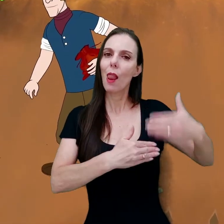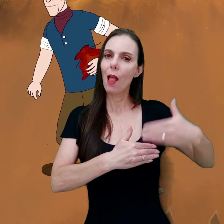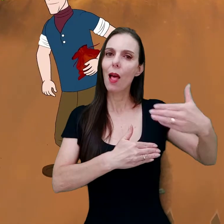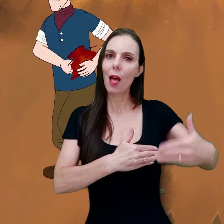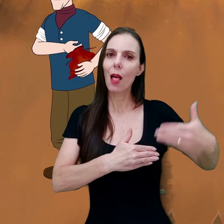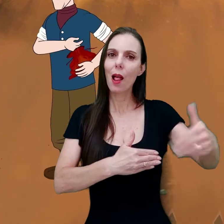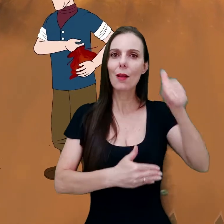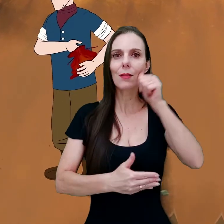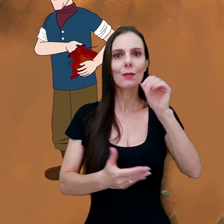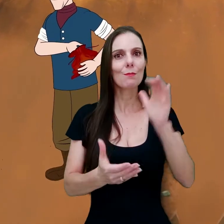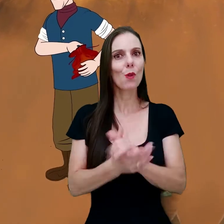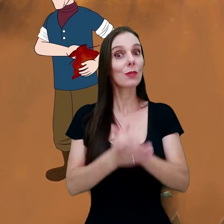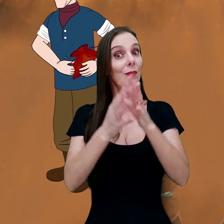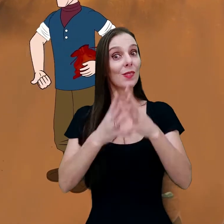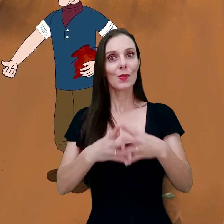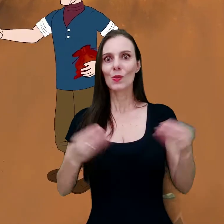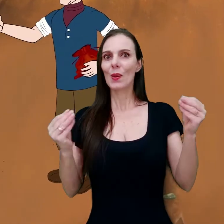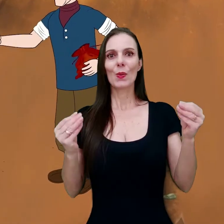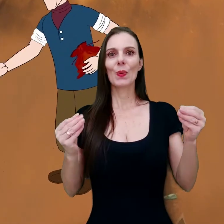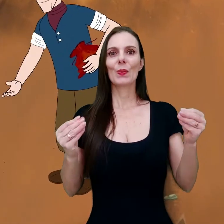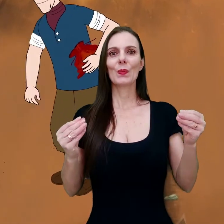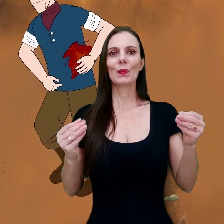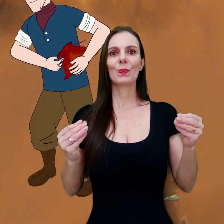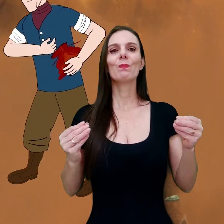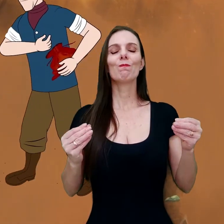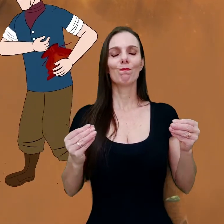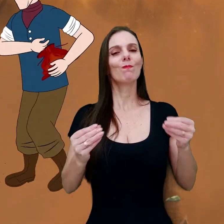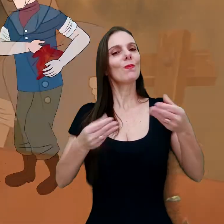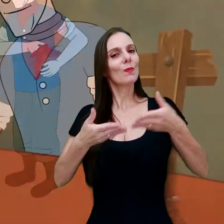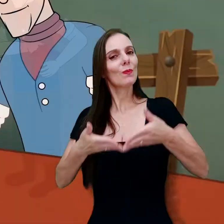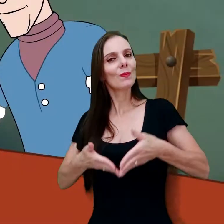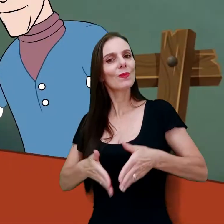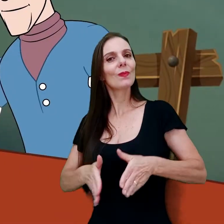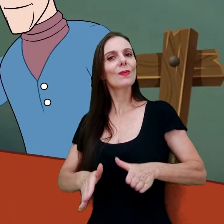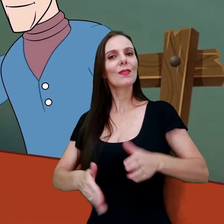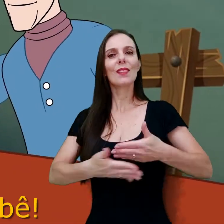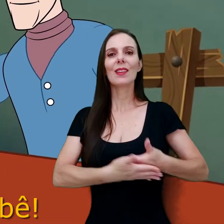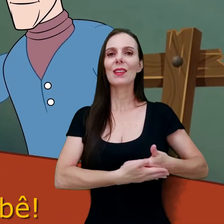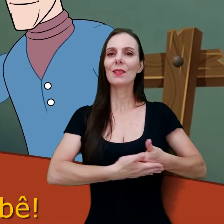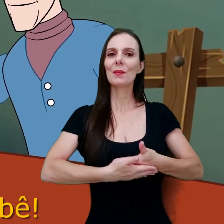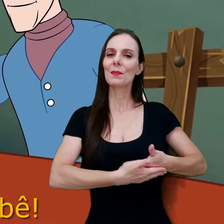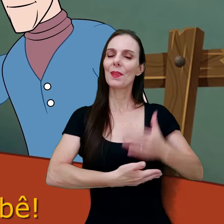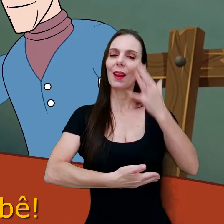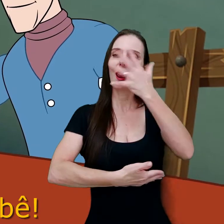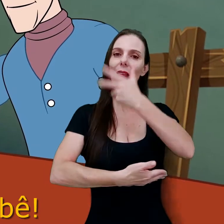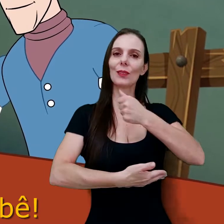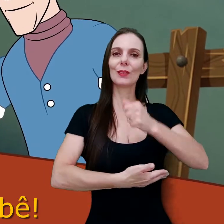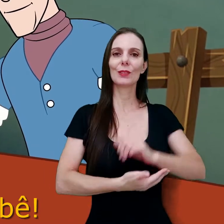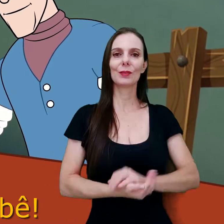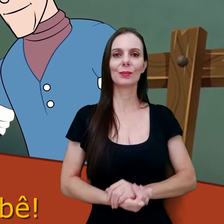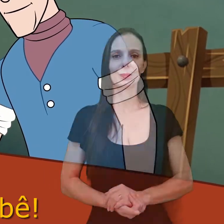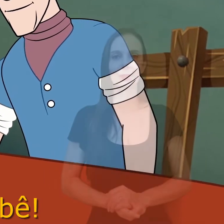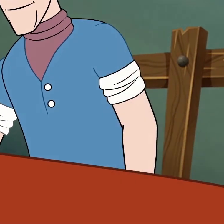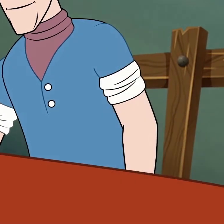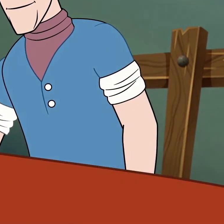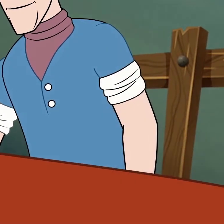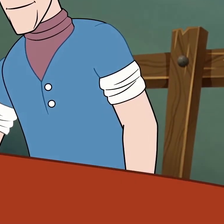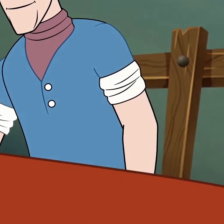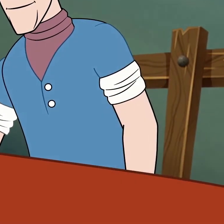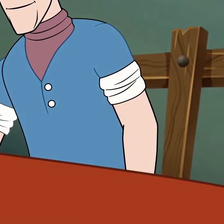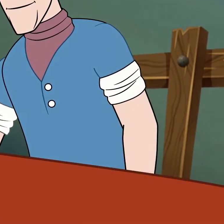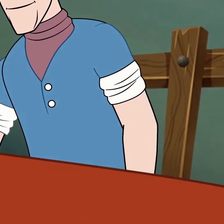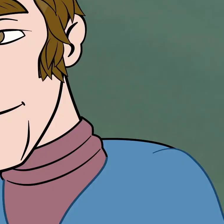passou, e sua esposa se recuperou 100%. E então, deu à luz a um lindo bebê.